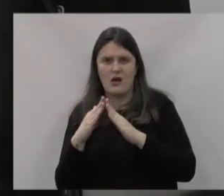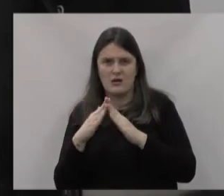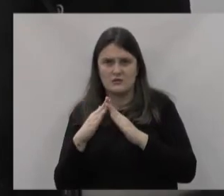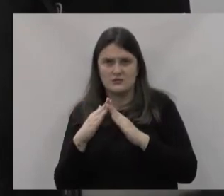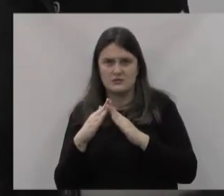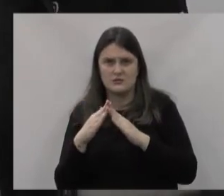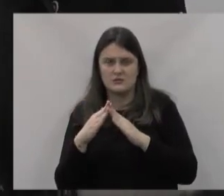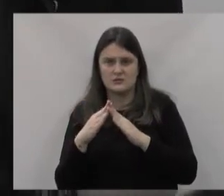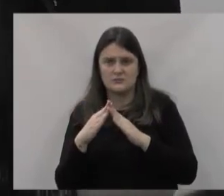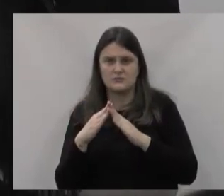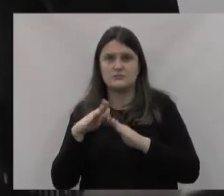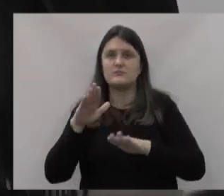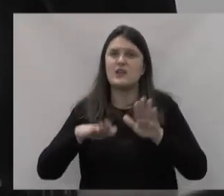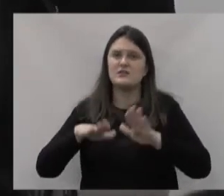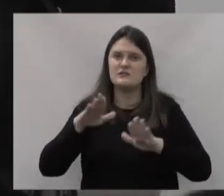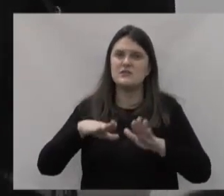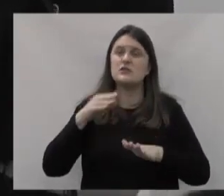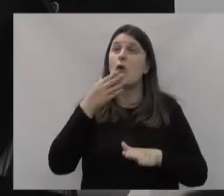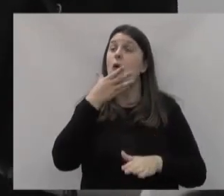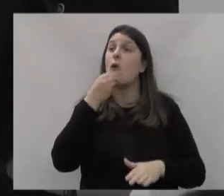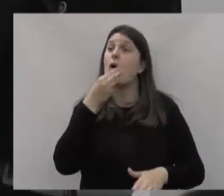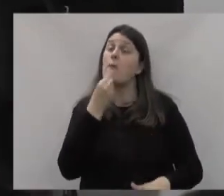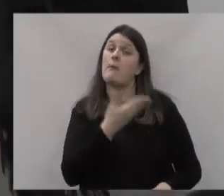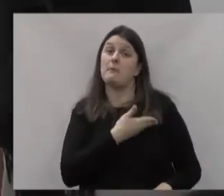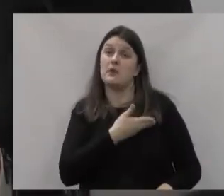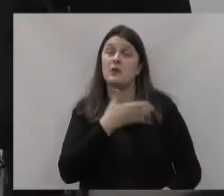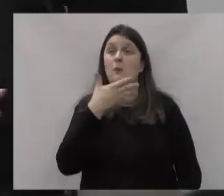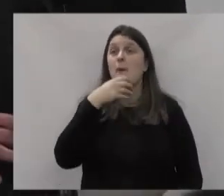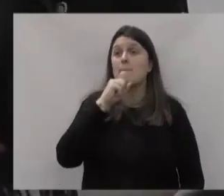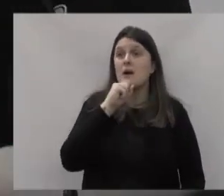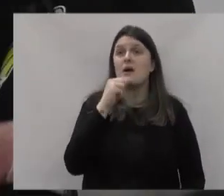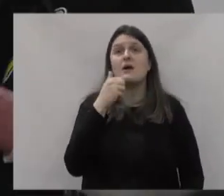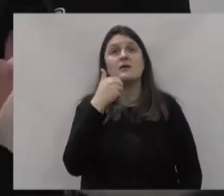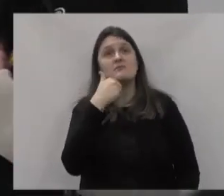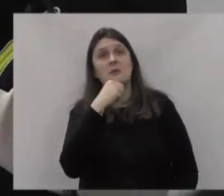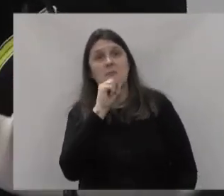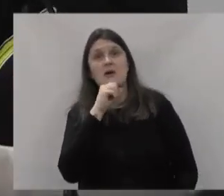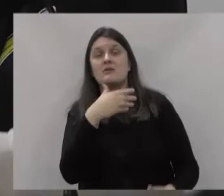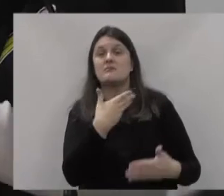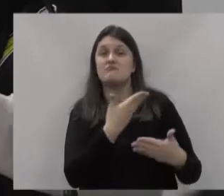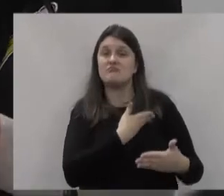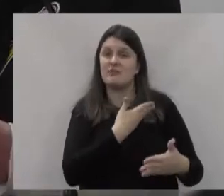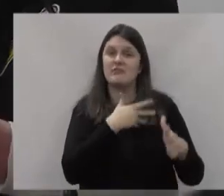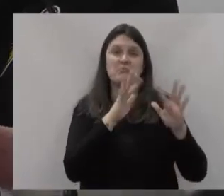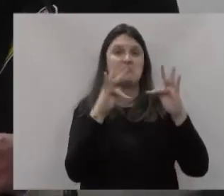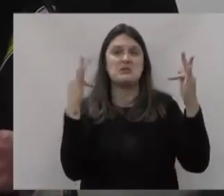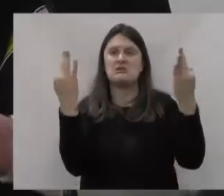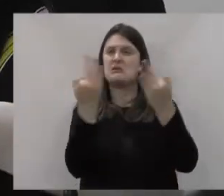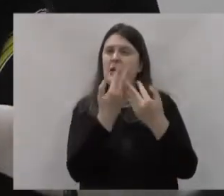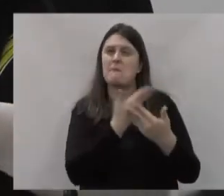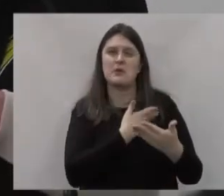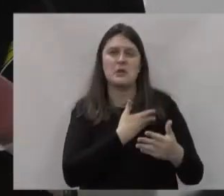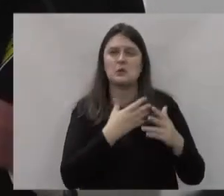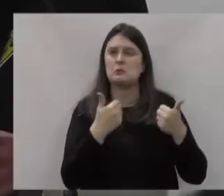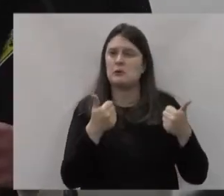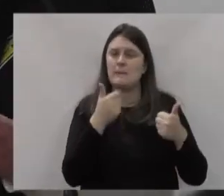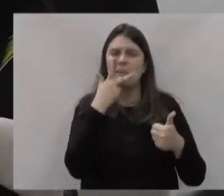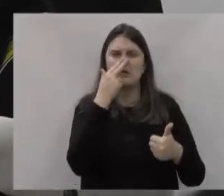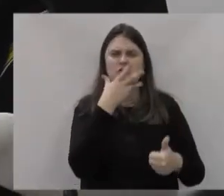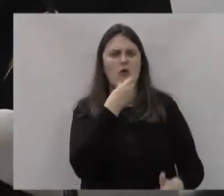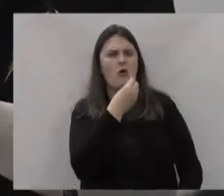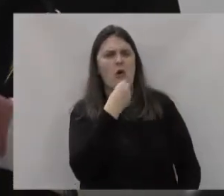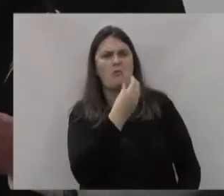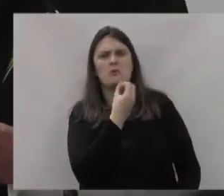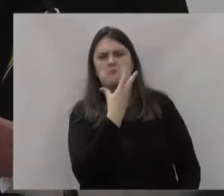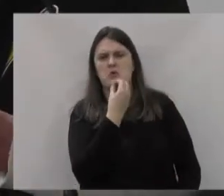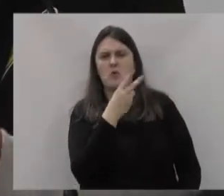casa. Às vezes ele é o melhor amigo do pai e da mãe da vítima, às vezes ele é amigo de todo mundo, ele é o sujeito bacana,